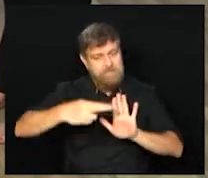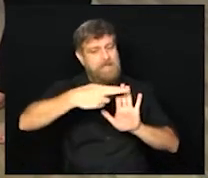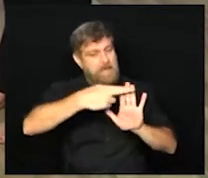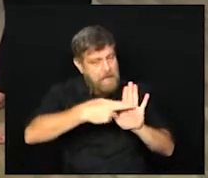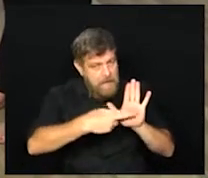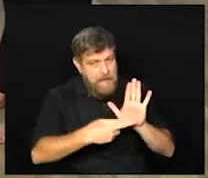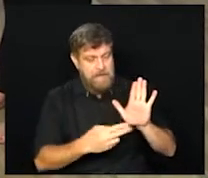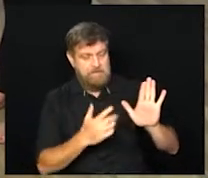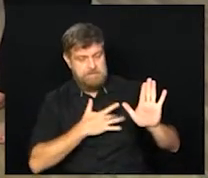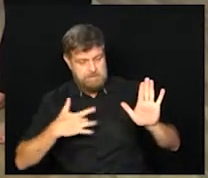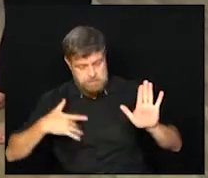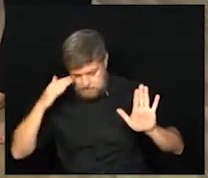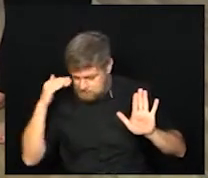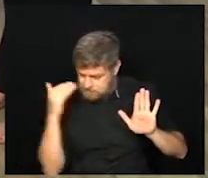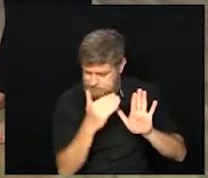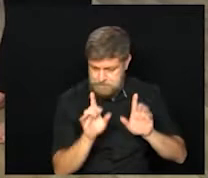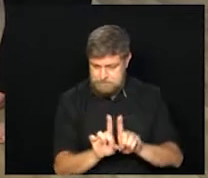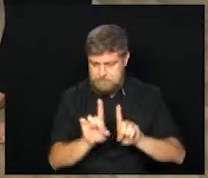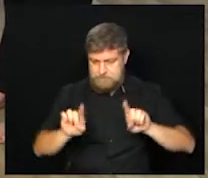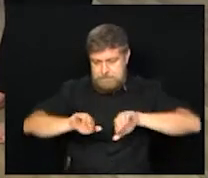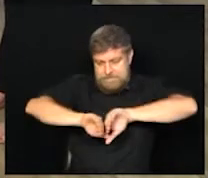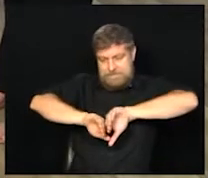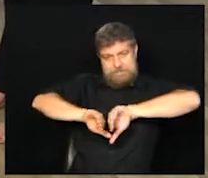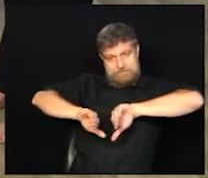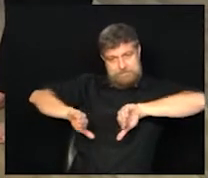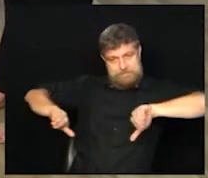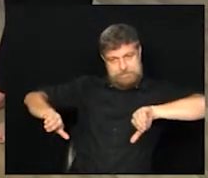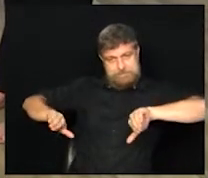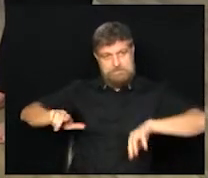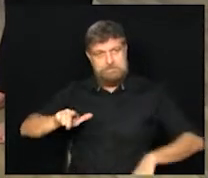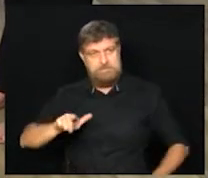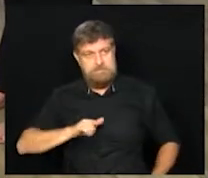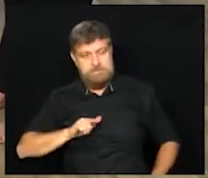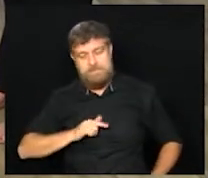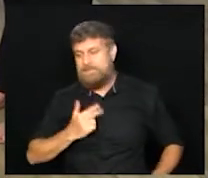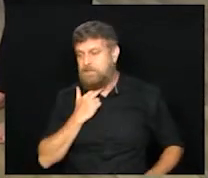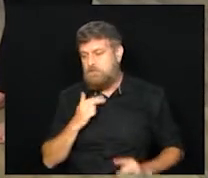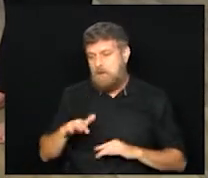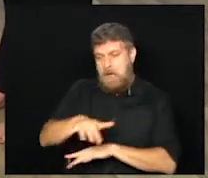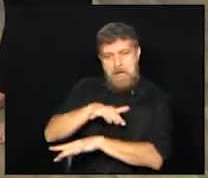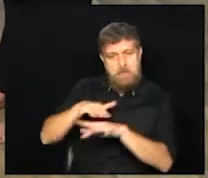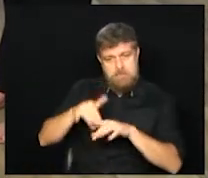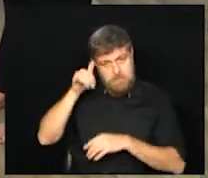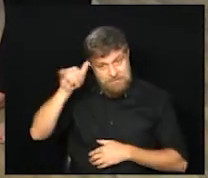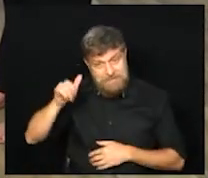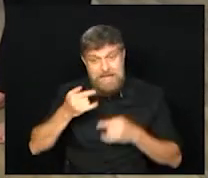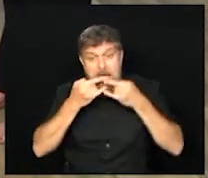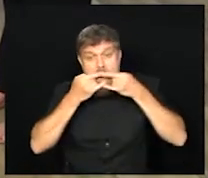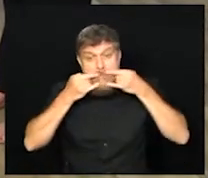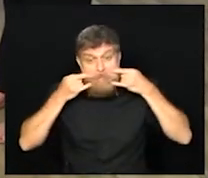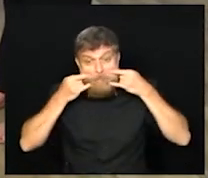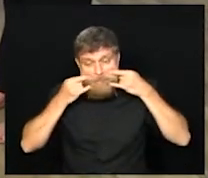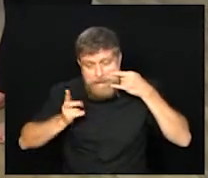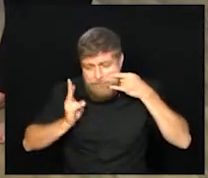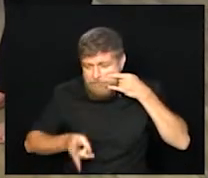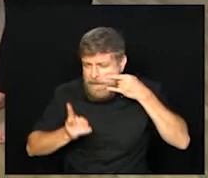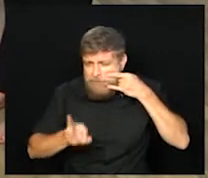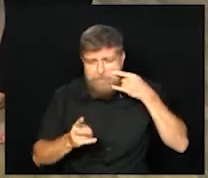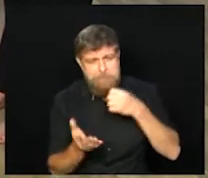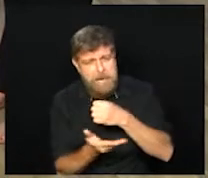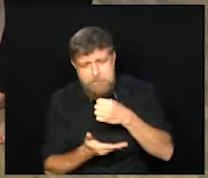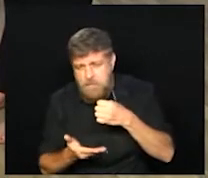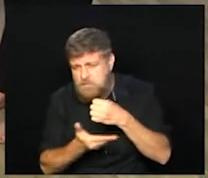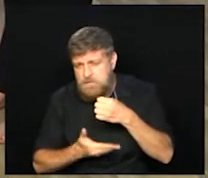os cuidados, aquele distanciamento pessoal, social, a utilização de máscara é